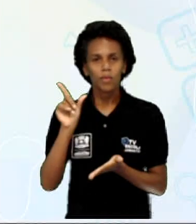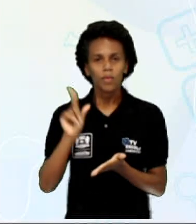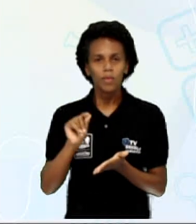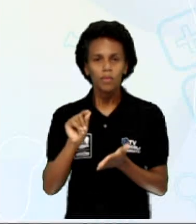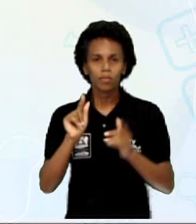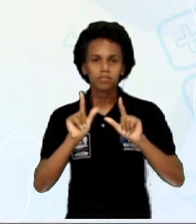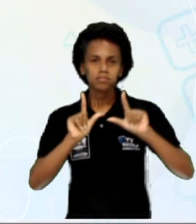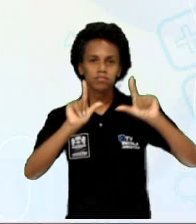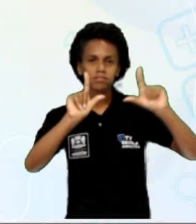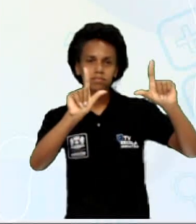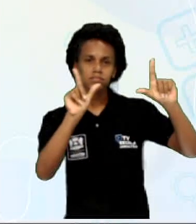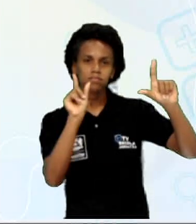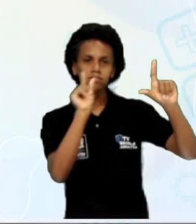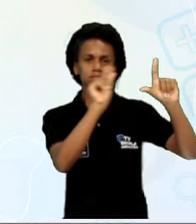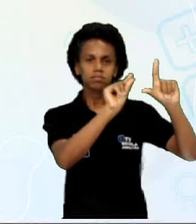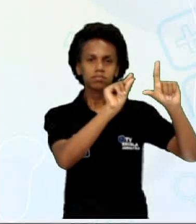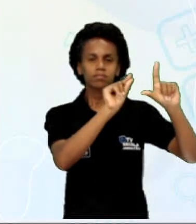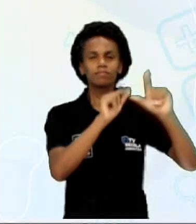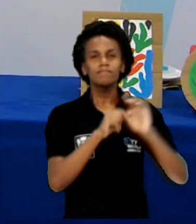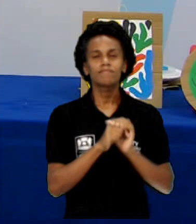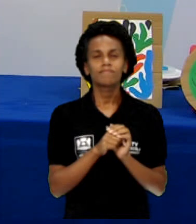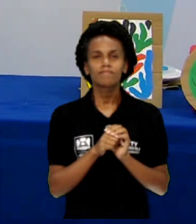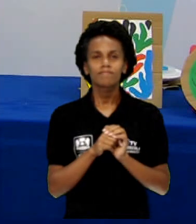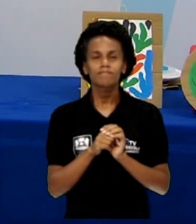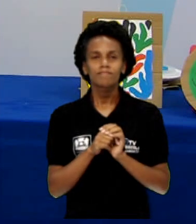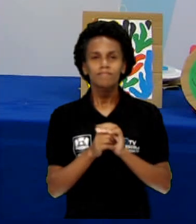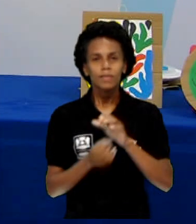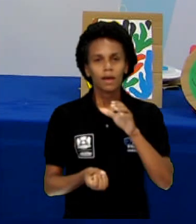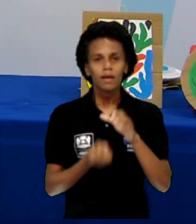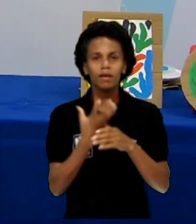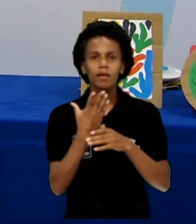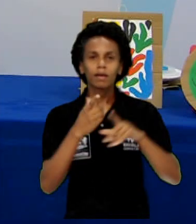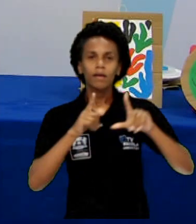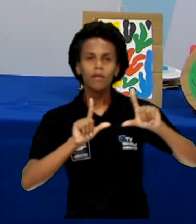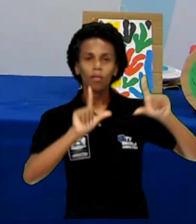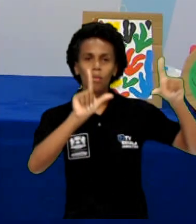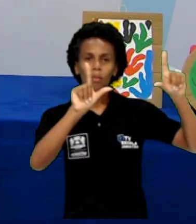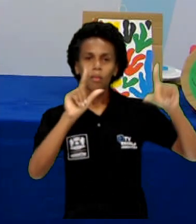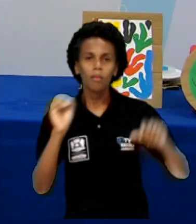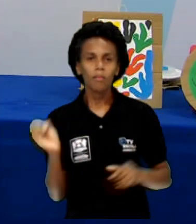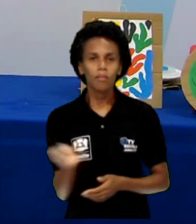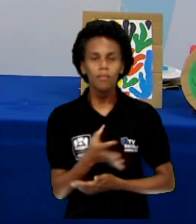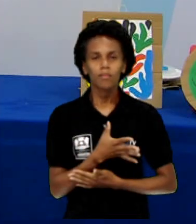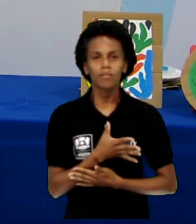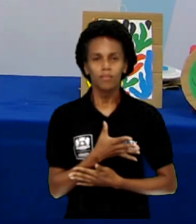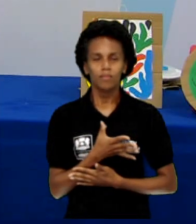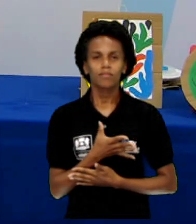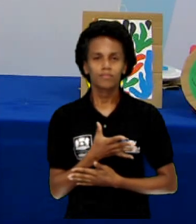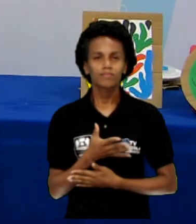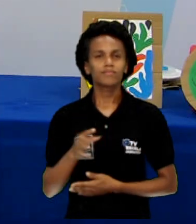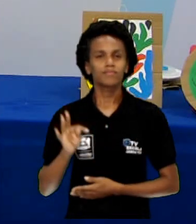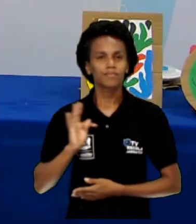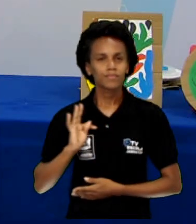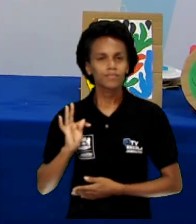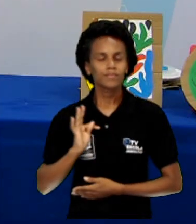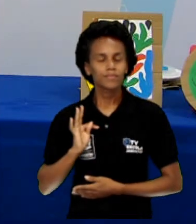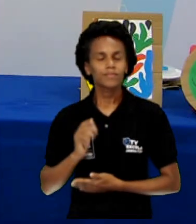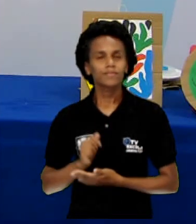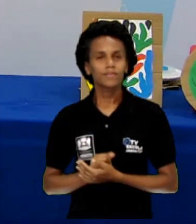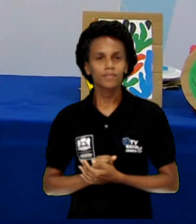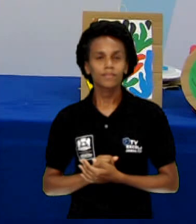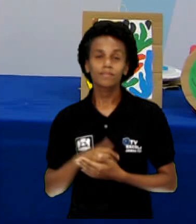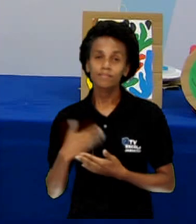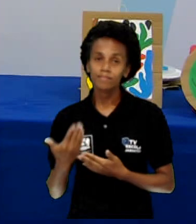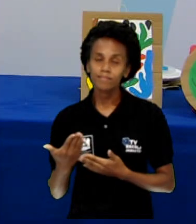e fazia suas figuras. E assim ele criava seus novos quadros com a nova técnica, né? Então, a partir daí, Matisse inventa uma